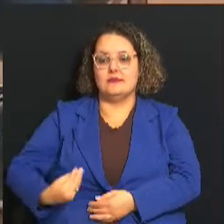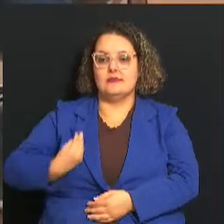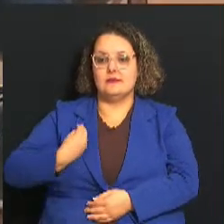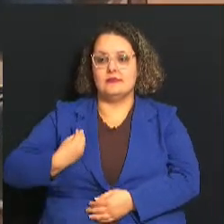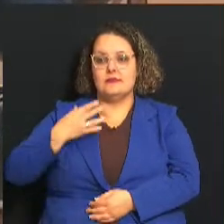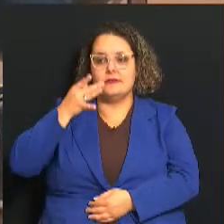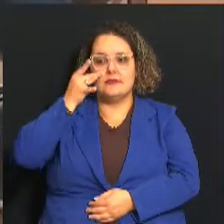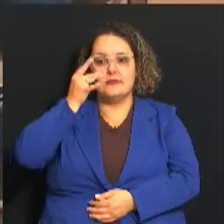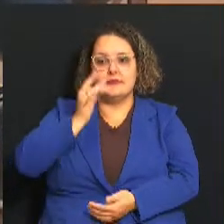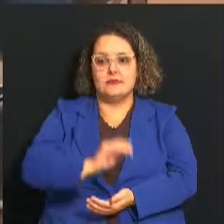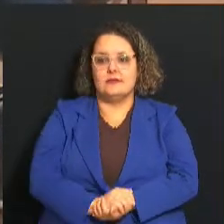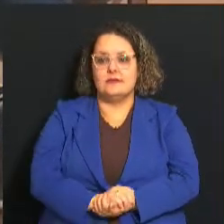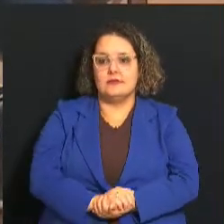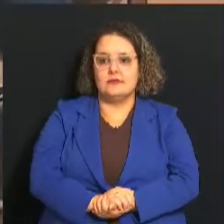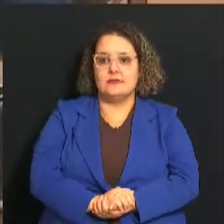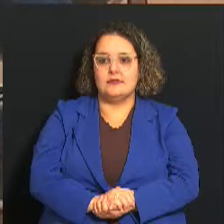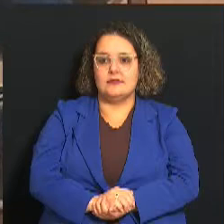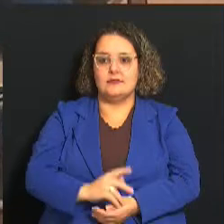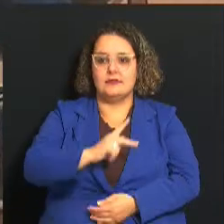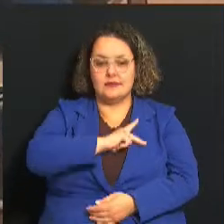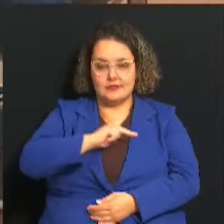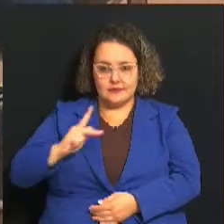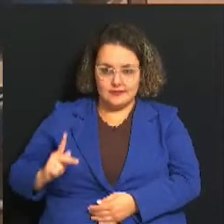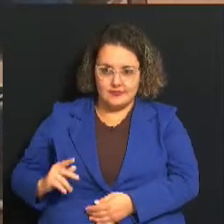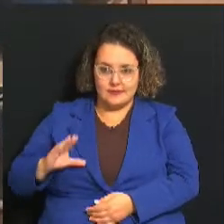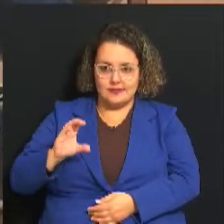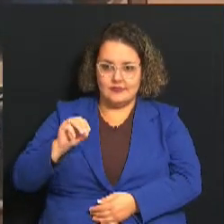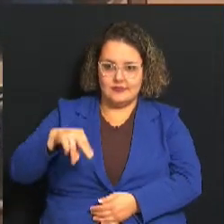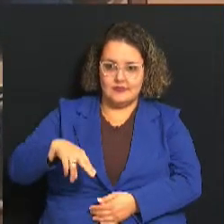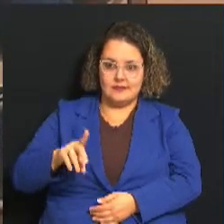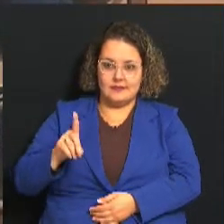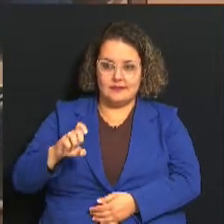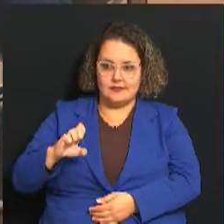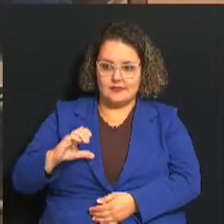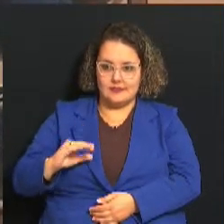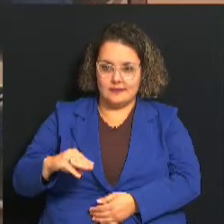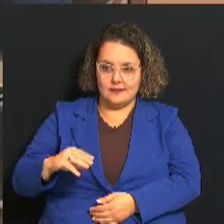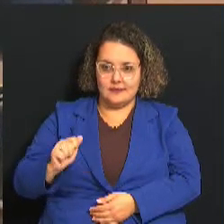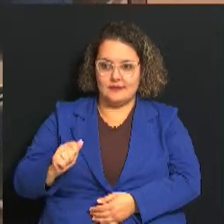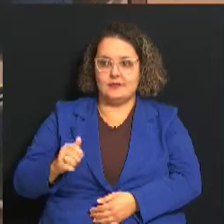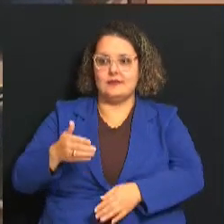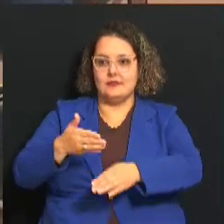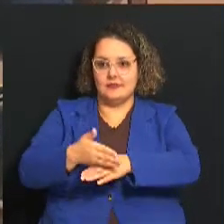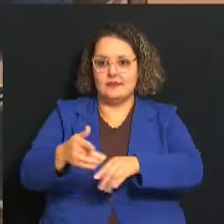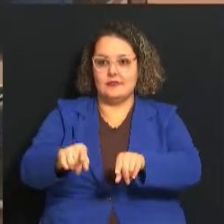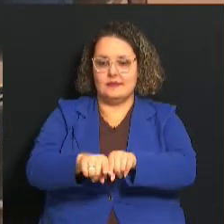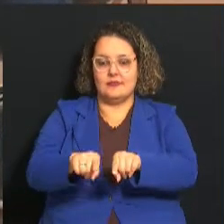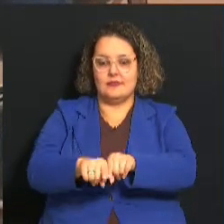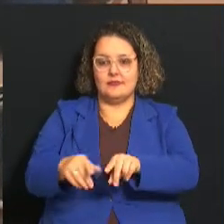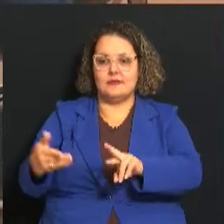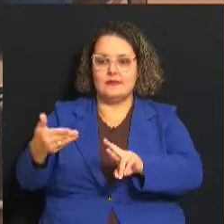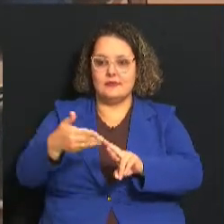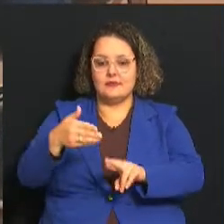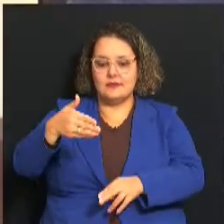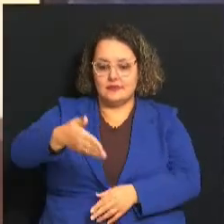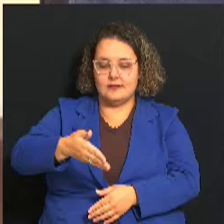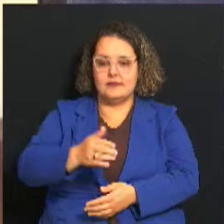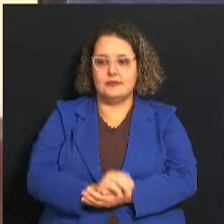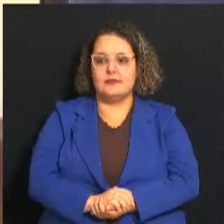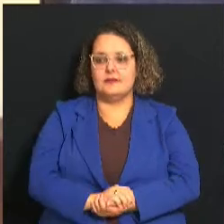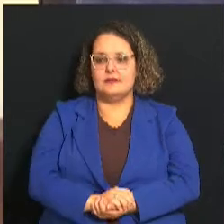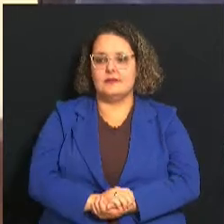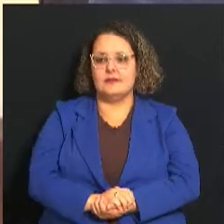da presidenta do CONDEMA, do qual também já fiz parte. Cumprimento a todas as entidades, representantes presentes aqui. Maria